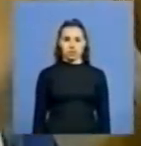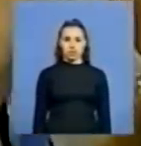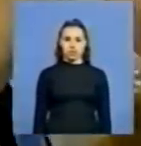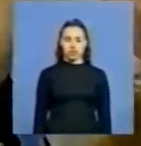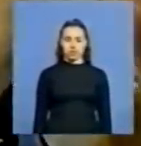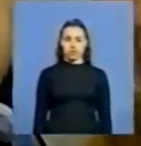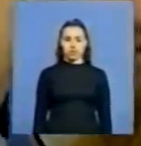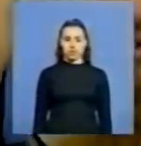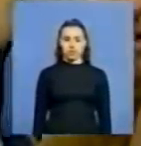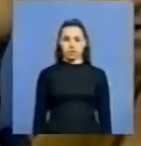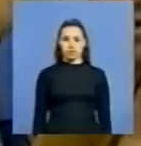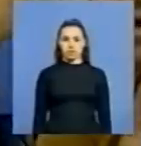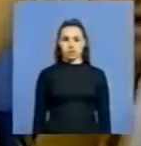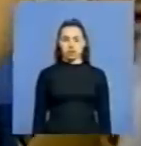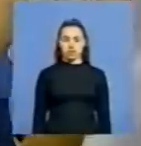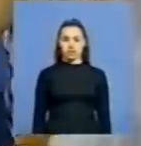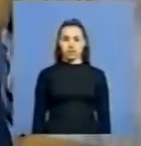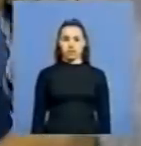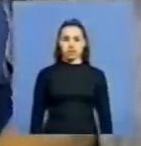saudação.